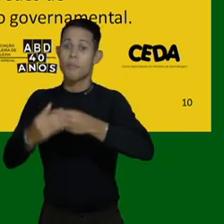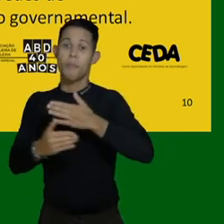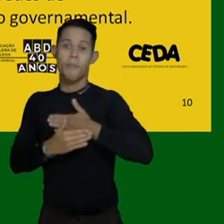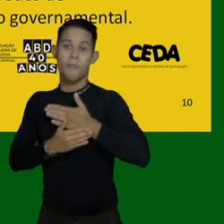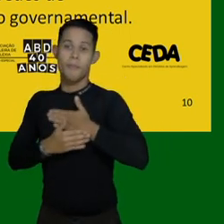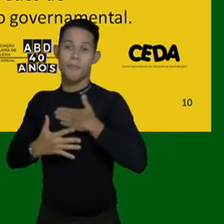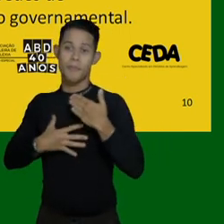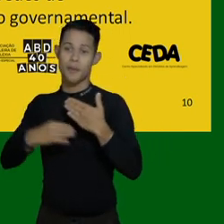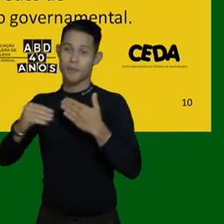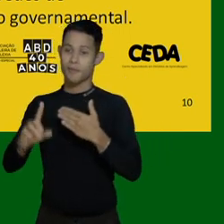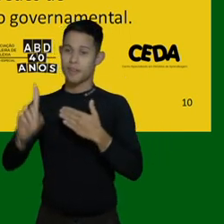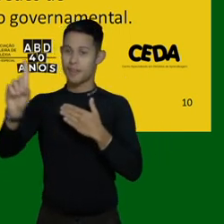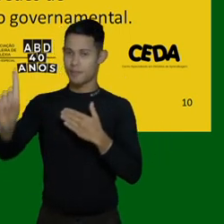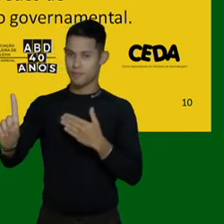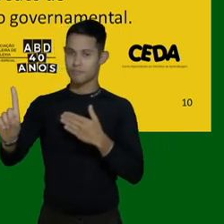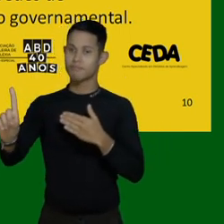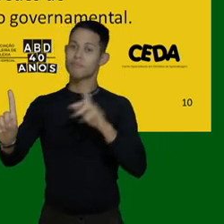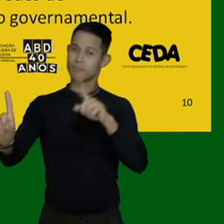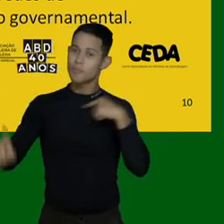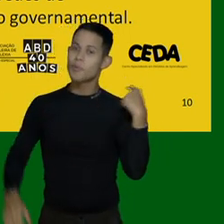mas que